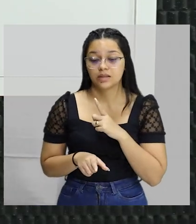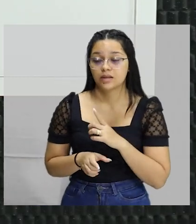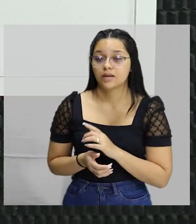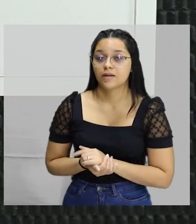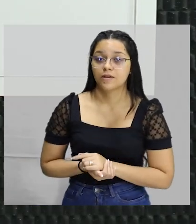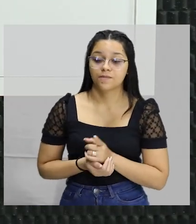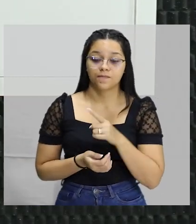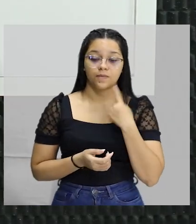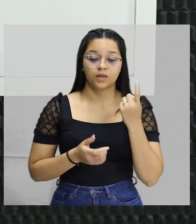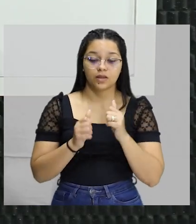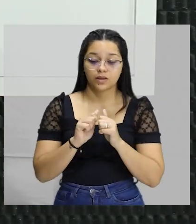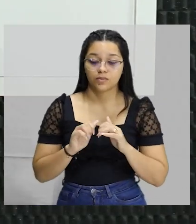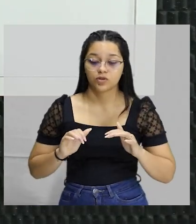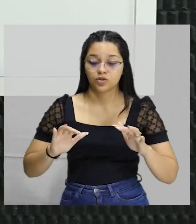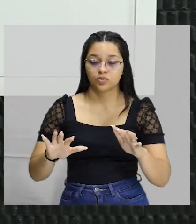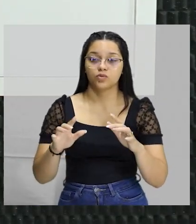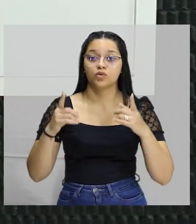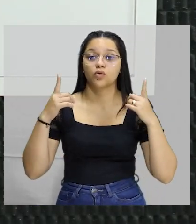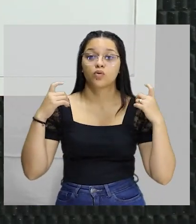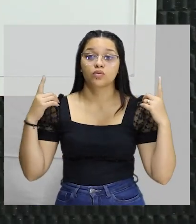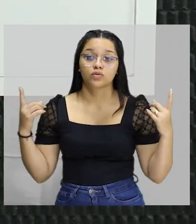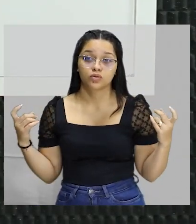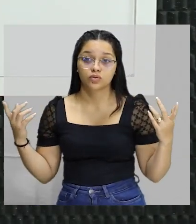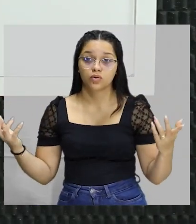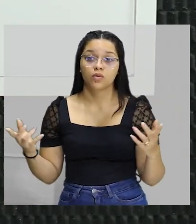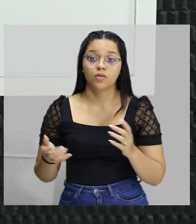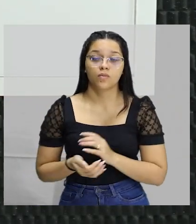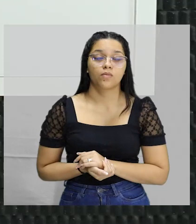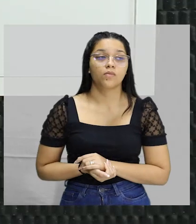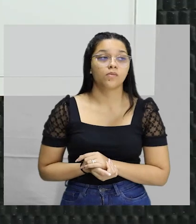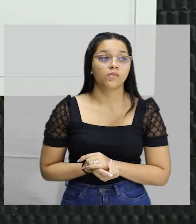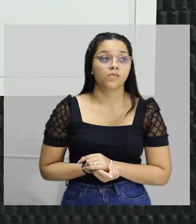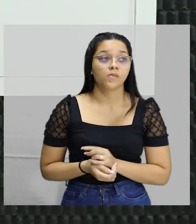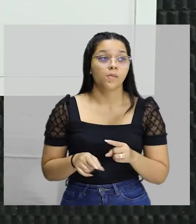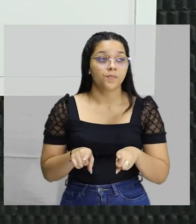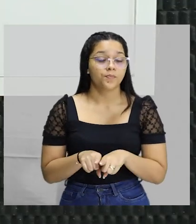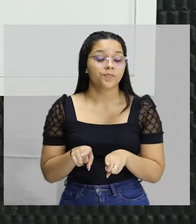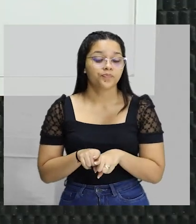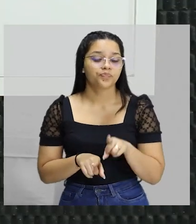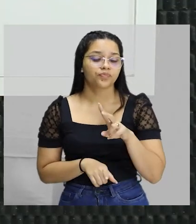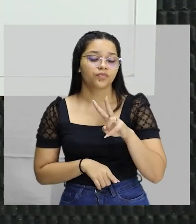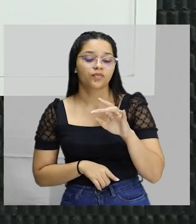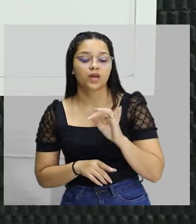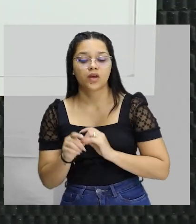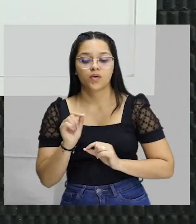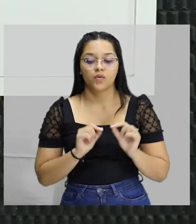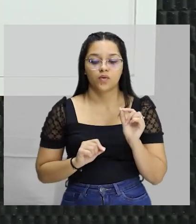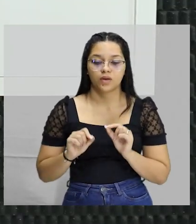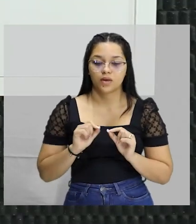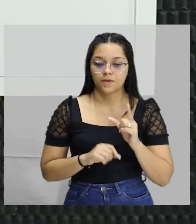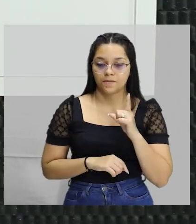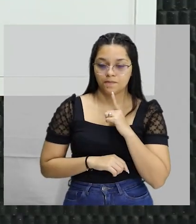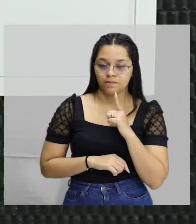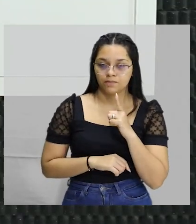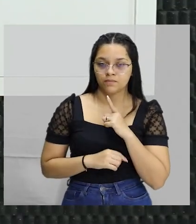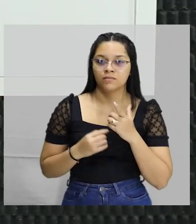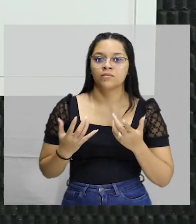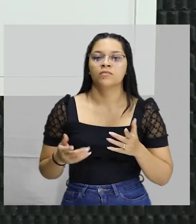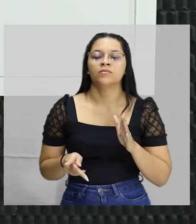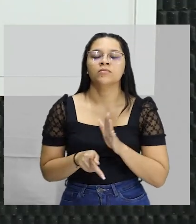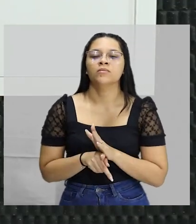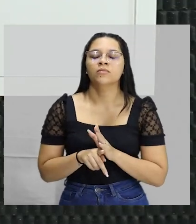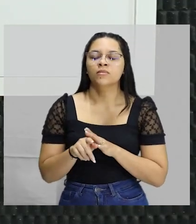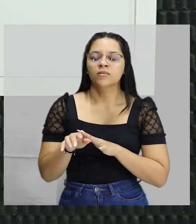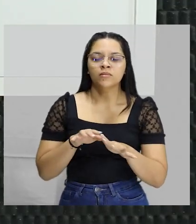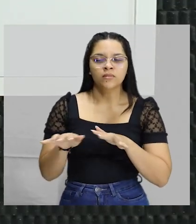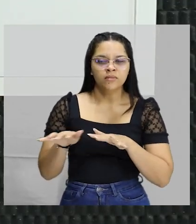onde nós emitimos esse som, recepcionamos ele, certo? O som ele vai ser tratado como uma vibração